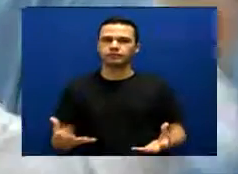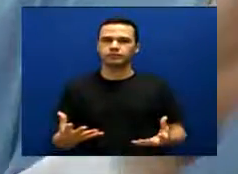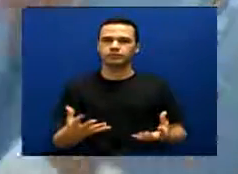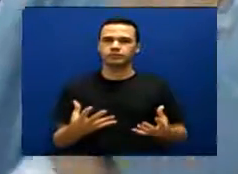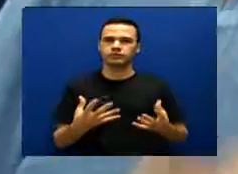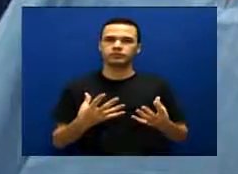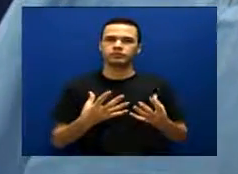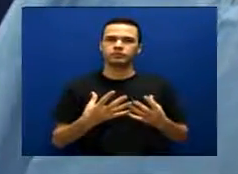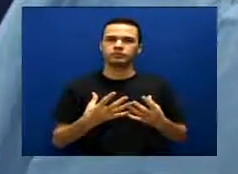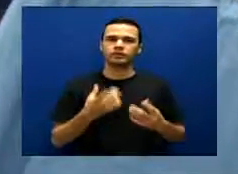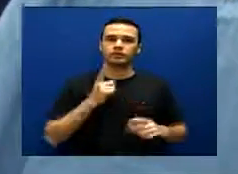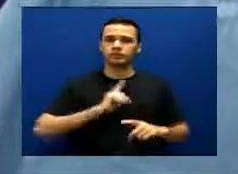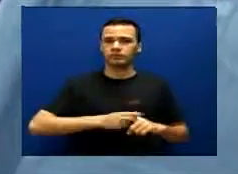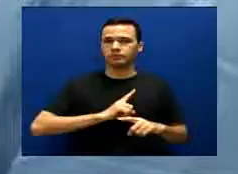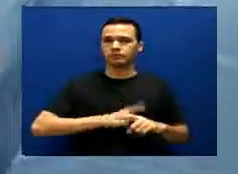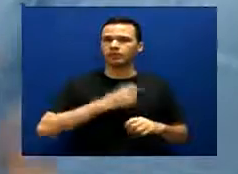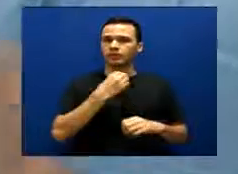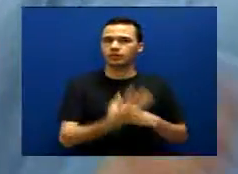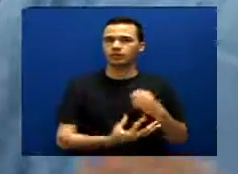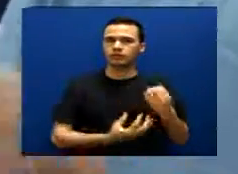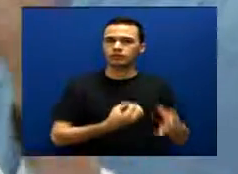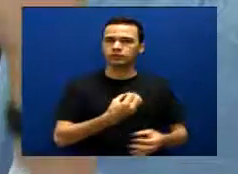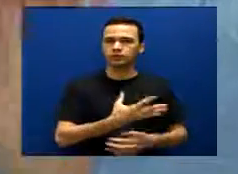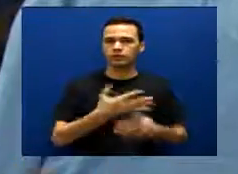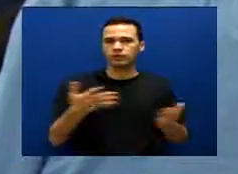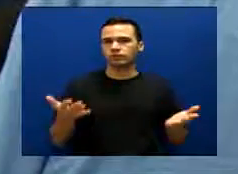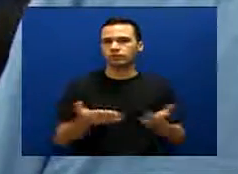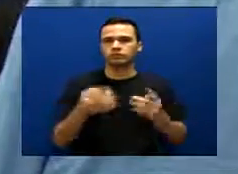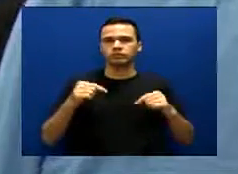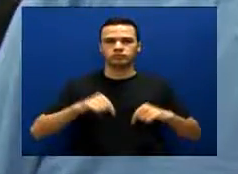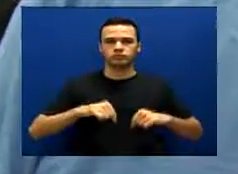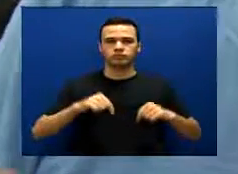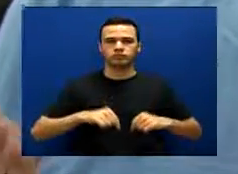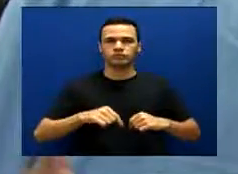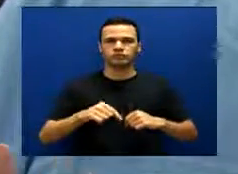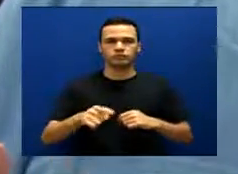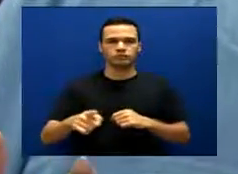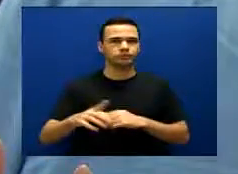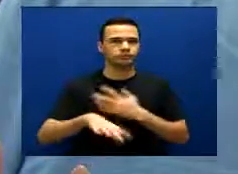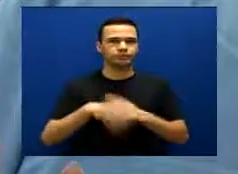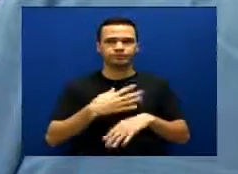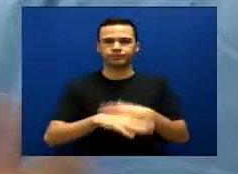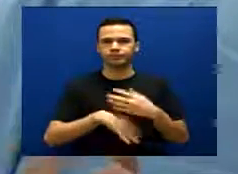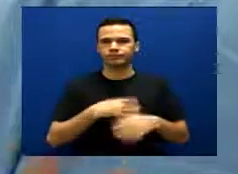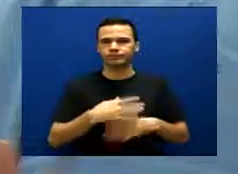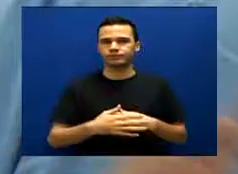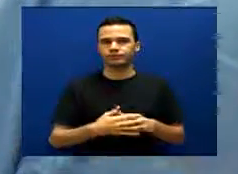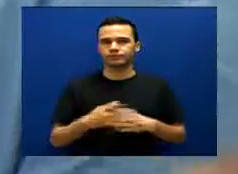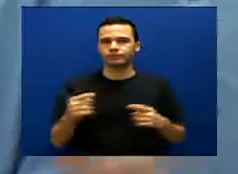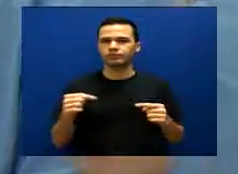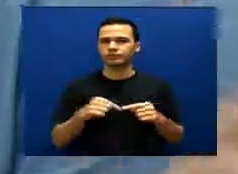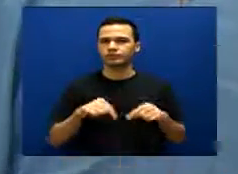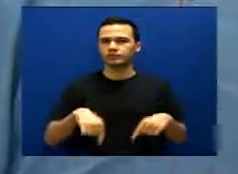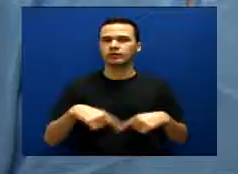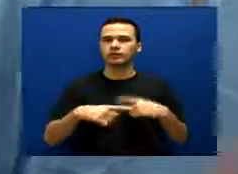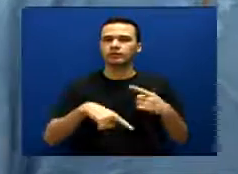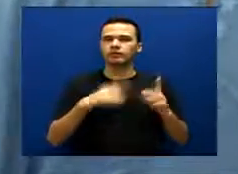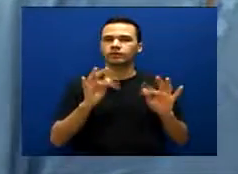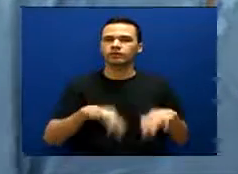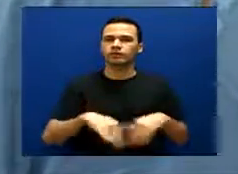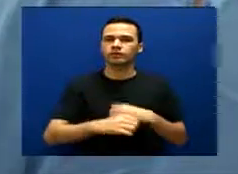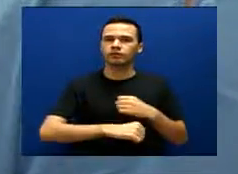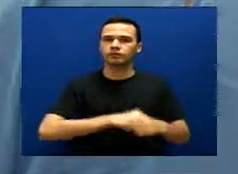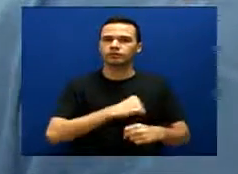Porque a entrega acontece aqui hoje da forma mais irregular. Irregular possível. Chega o final do ano,